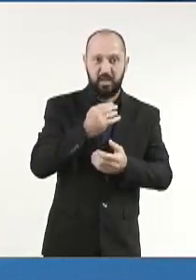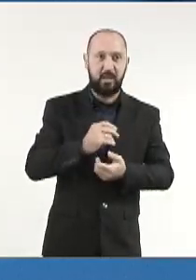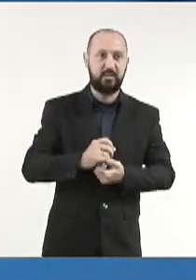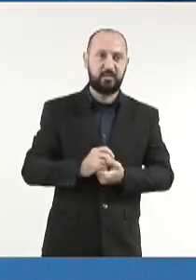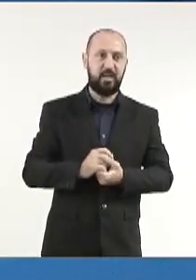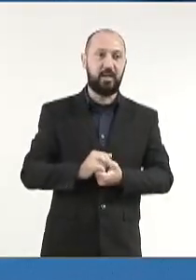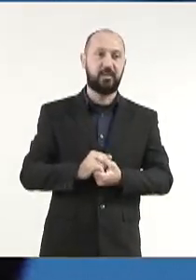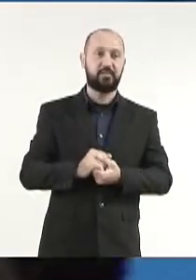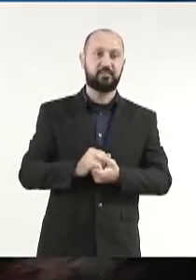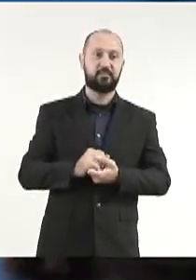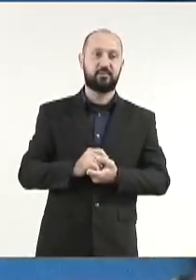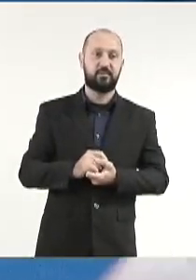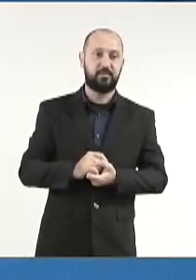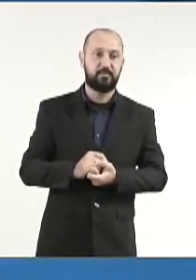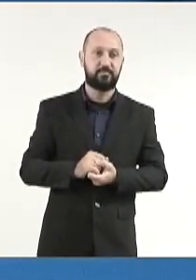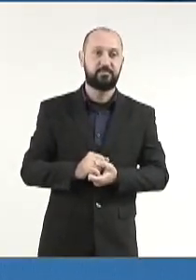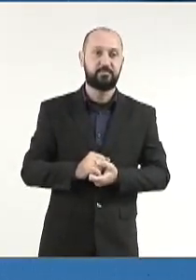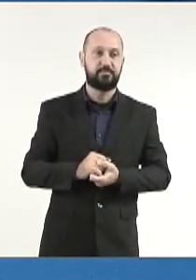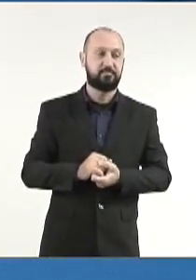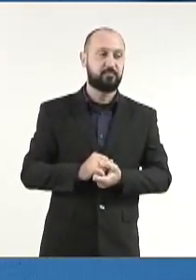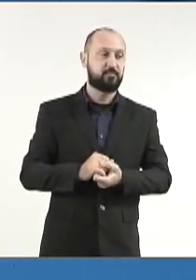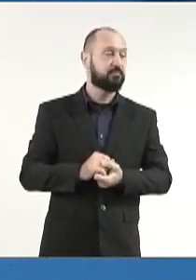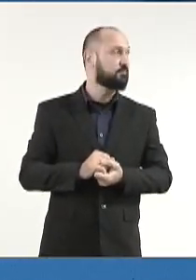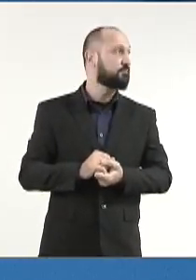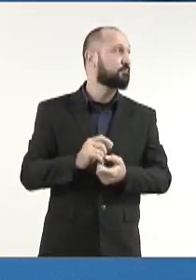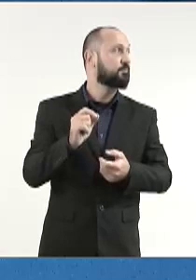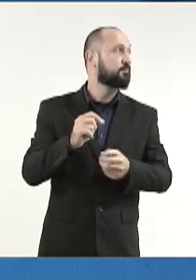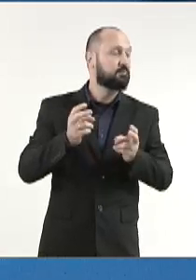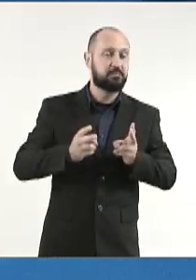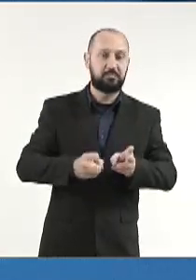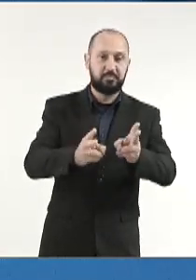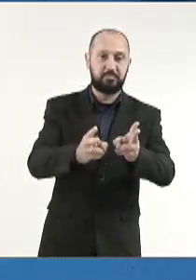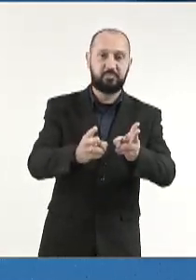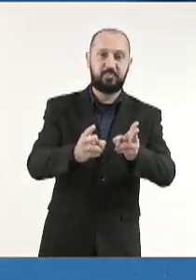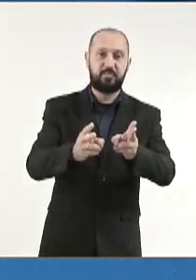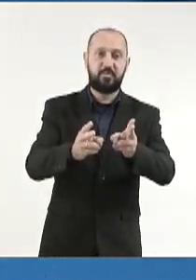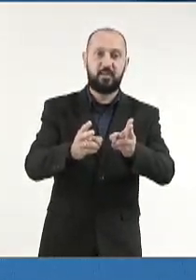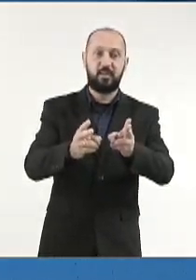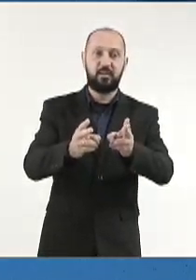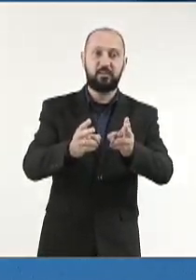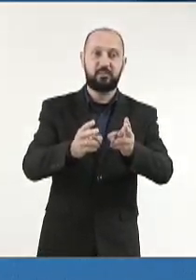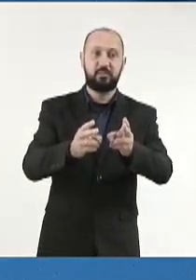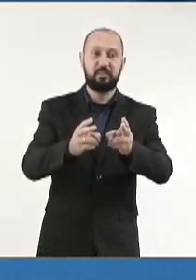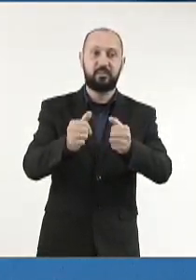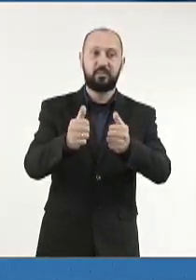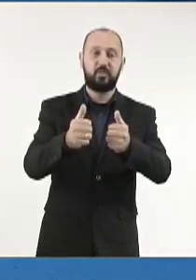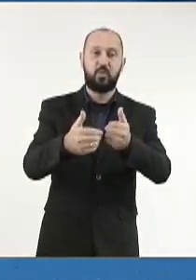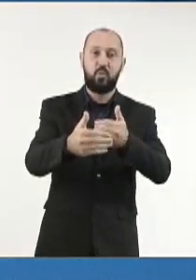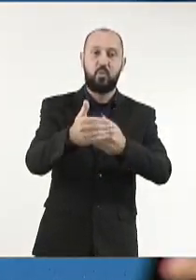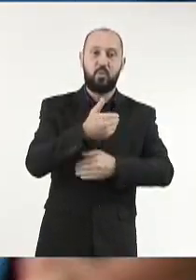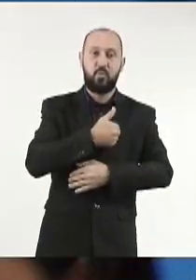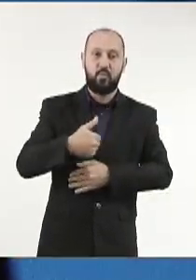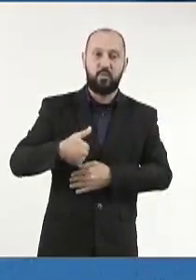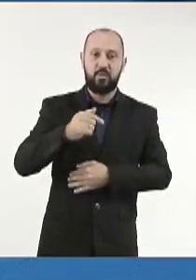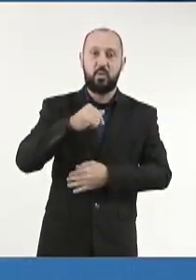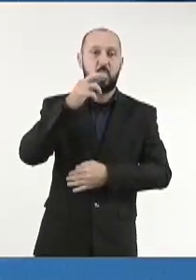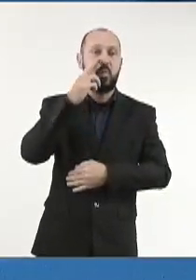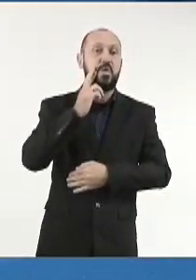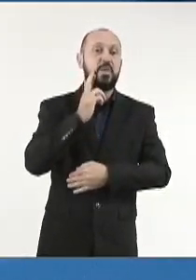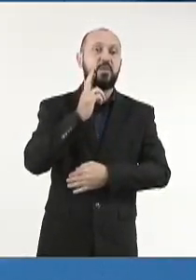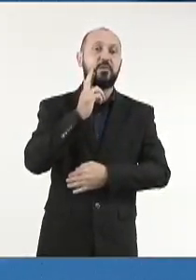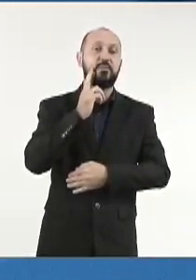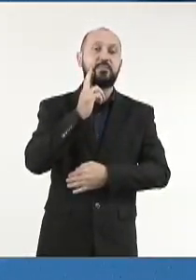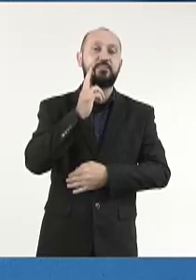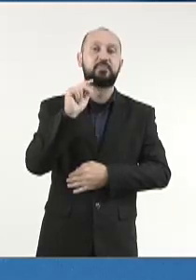indicações. A primeira delas, encaminhando ao excelentíssimo governador Eduardo